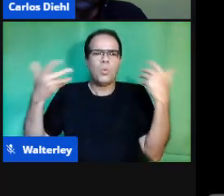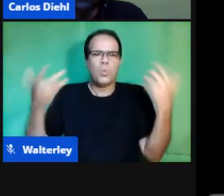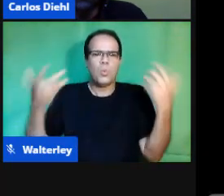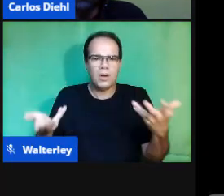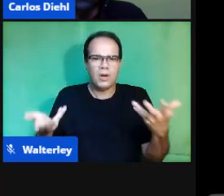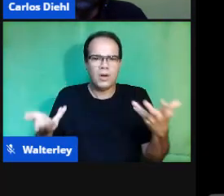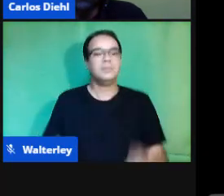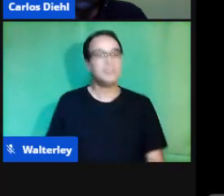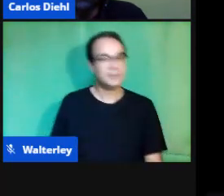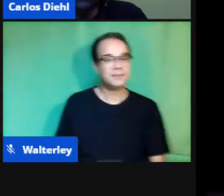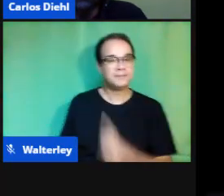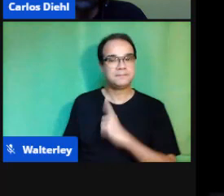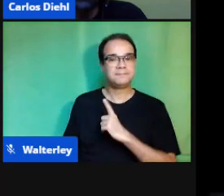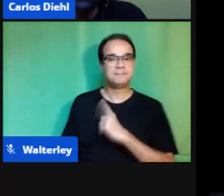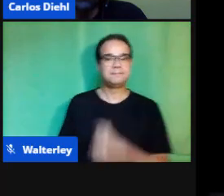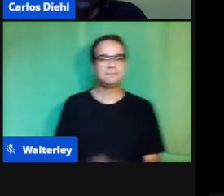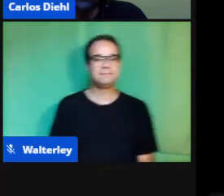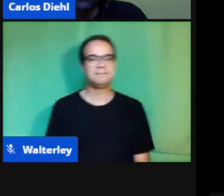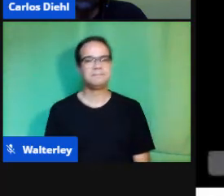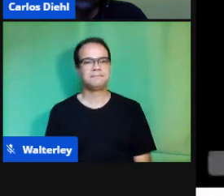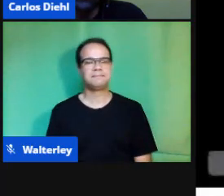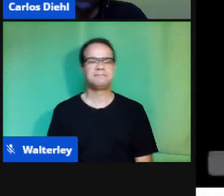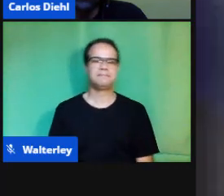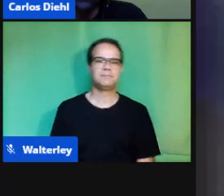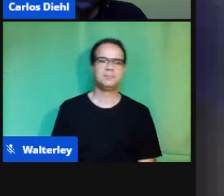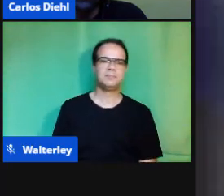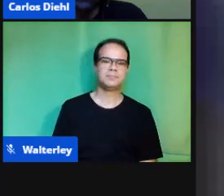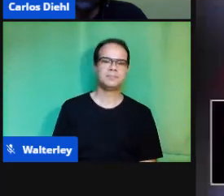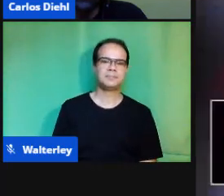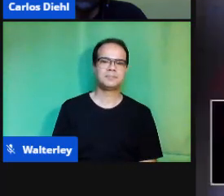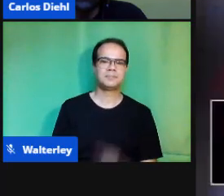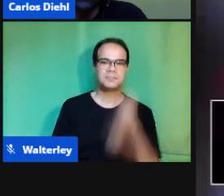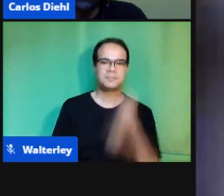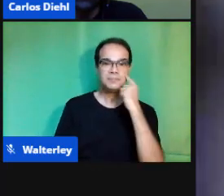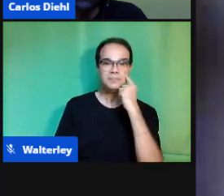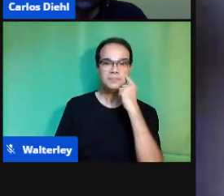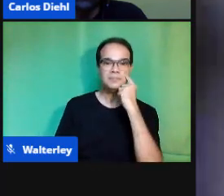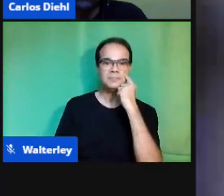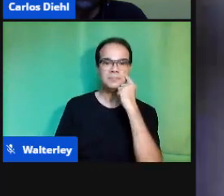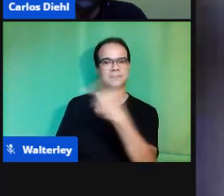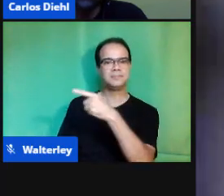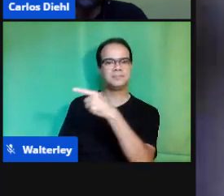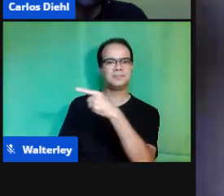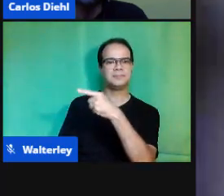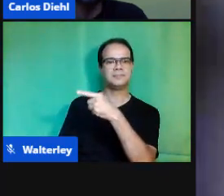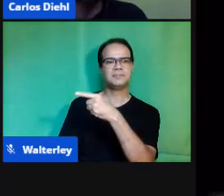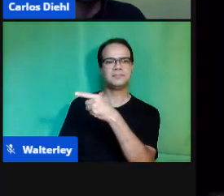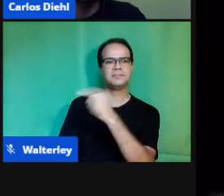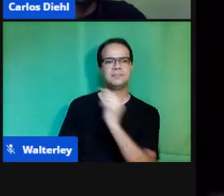Desse santuário ecológico do planeta que atrai milhares de visitantes do mundo.